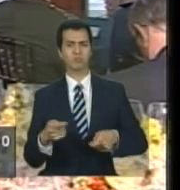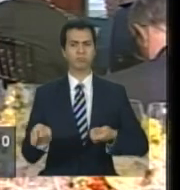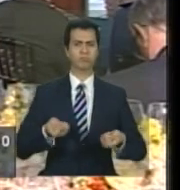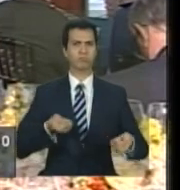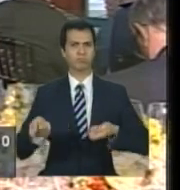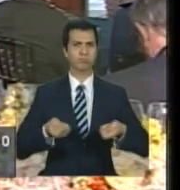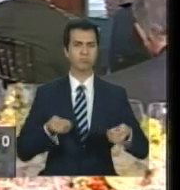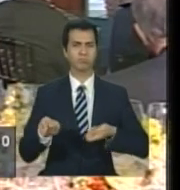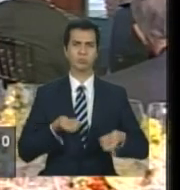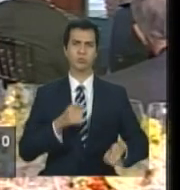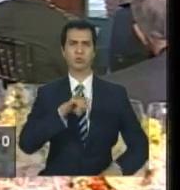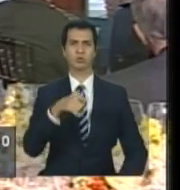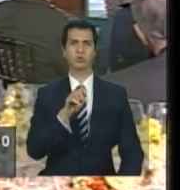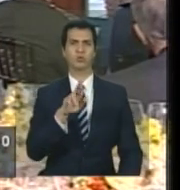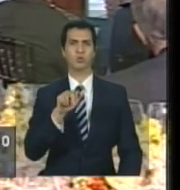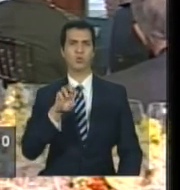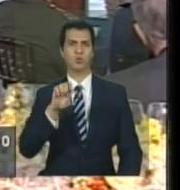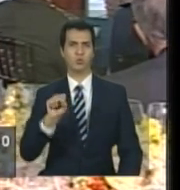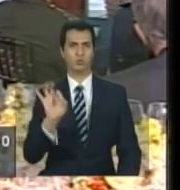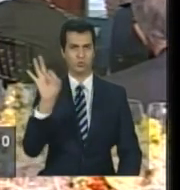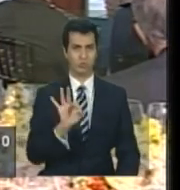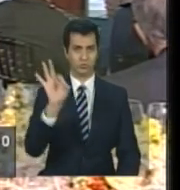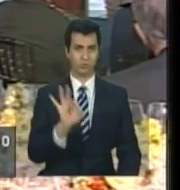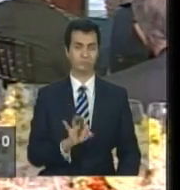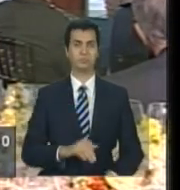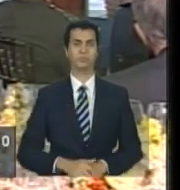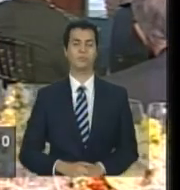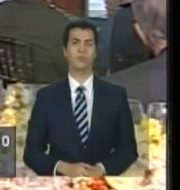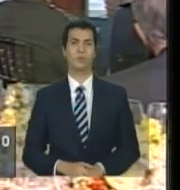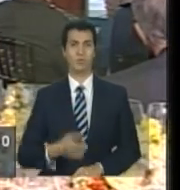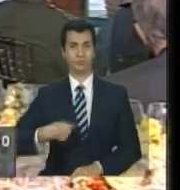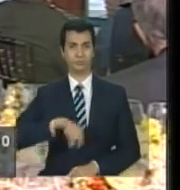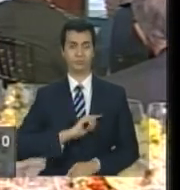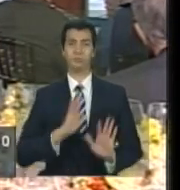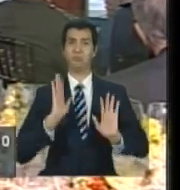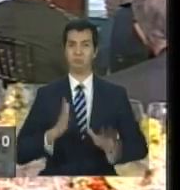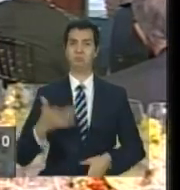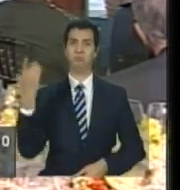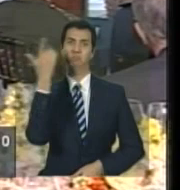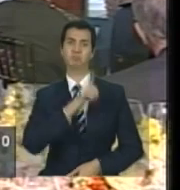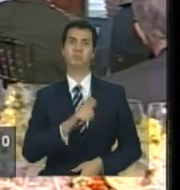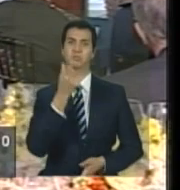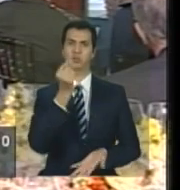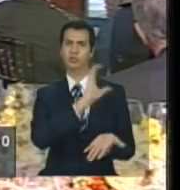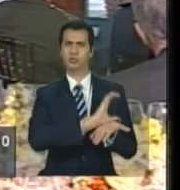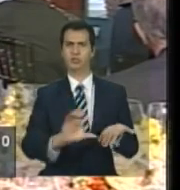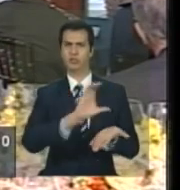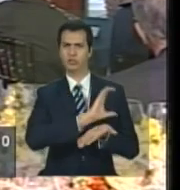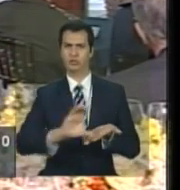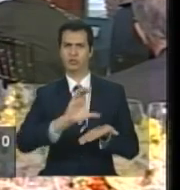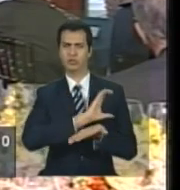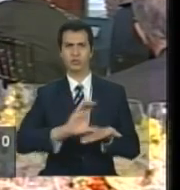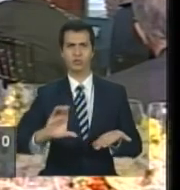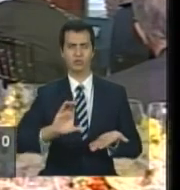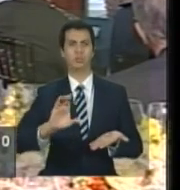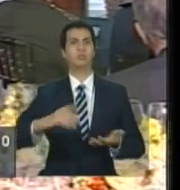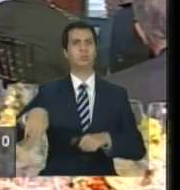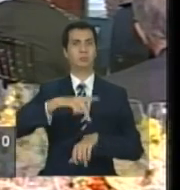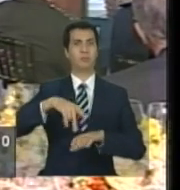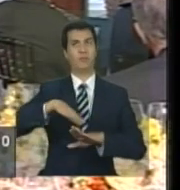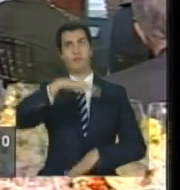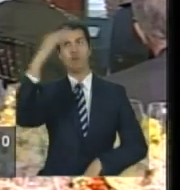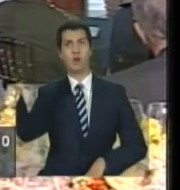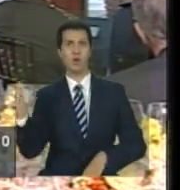aos juros. Temos atraído volumes recordes de investimento direto externo e